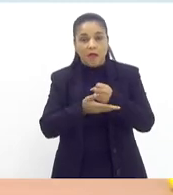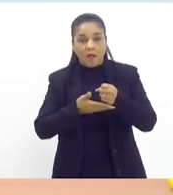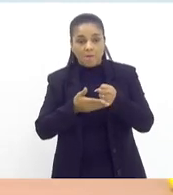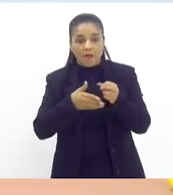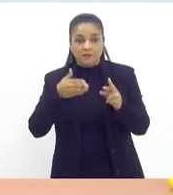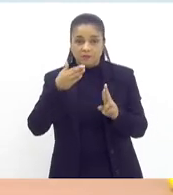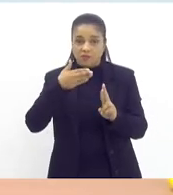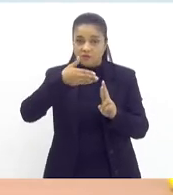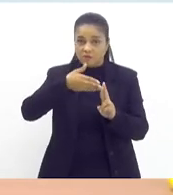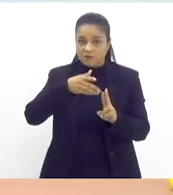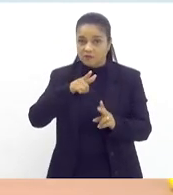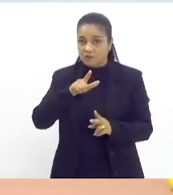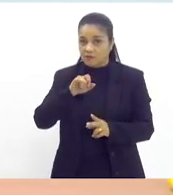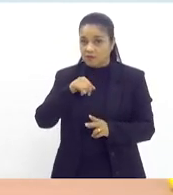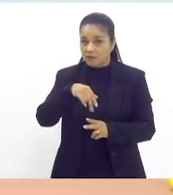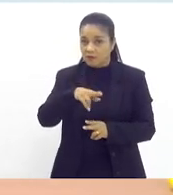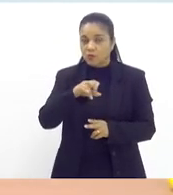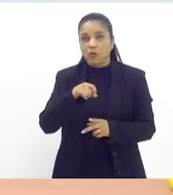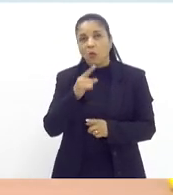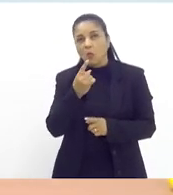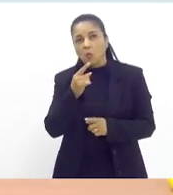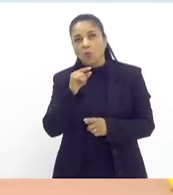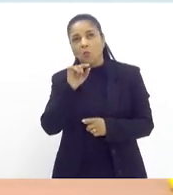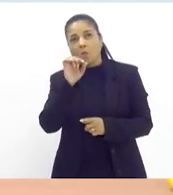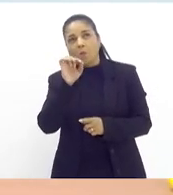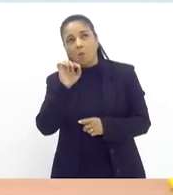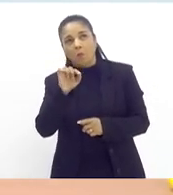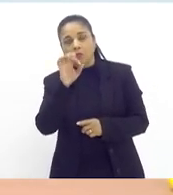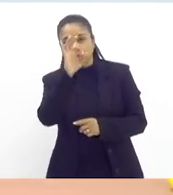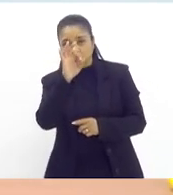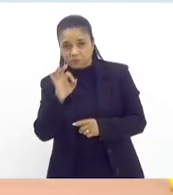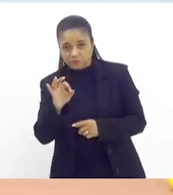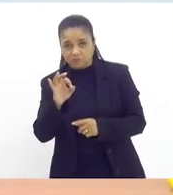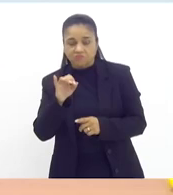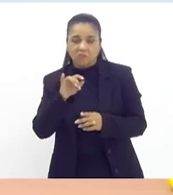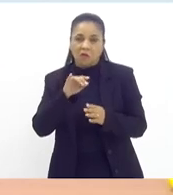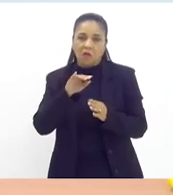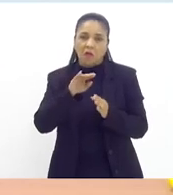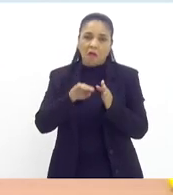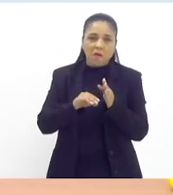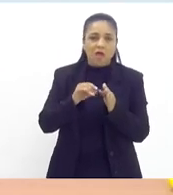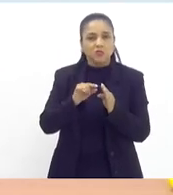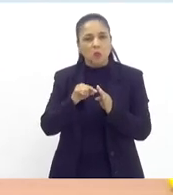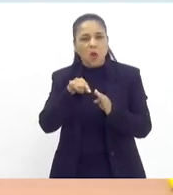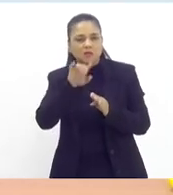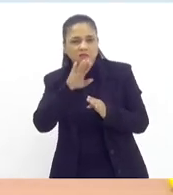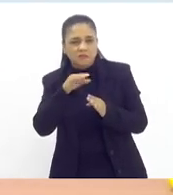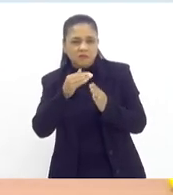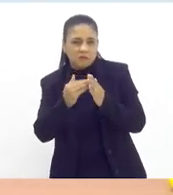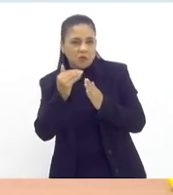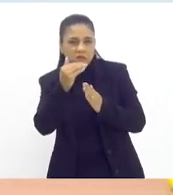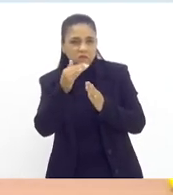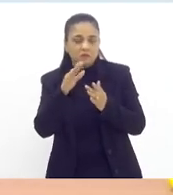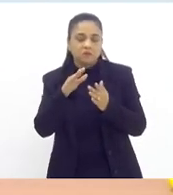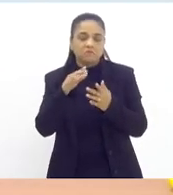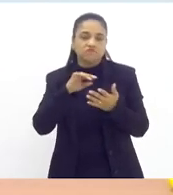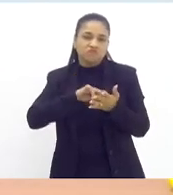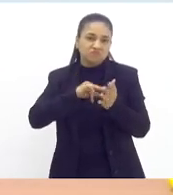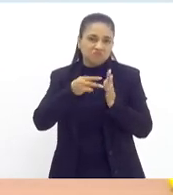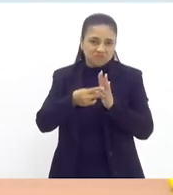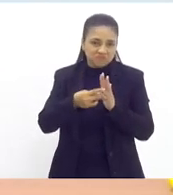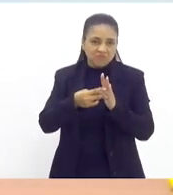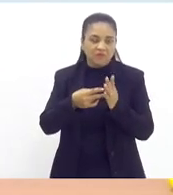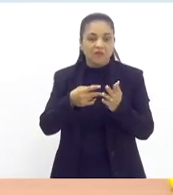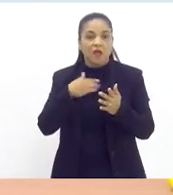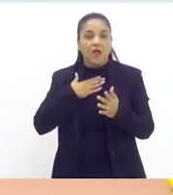referência, eu quero que seja um ponto percentual acima ou abaixo da alíquota de referência. Ou, se quiser, durante a transição não faz muito sentido, mas no final da transição, se